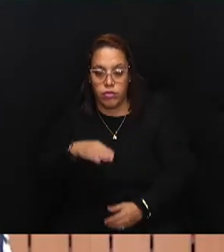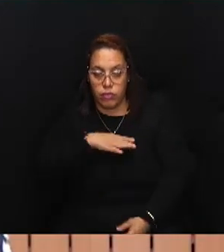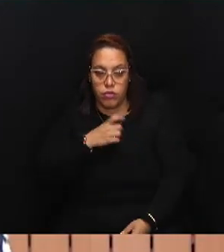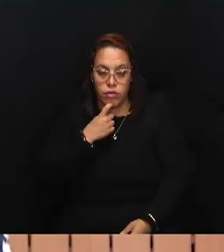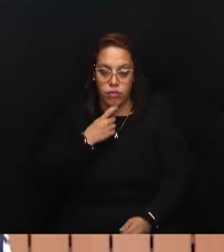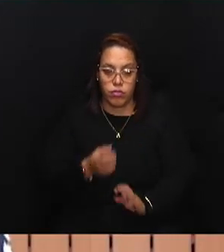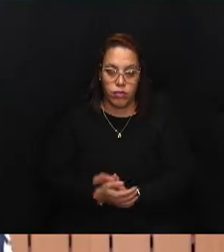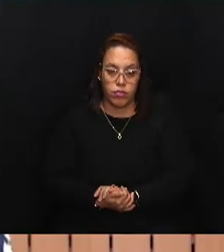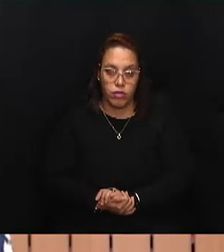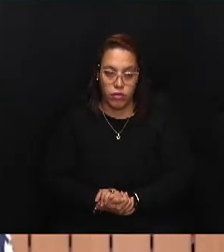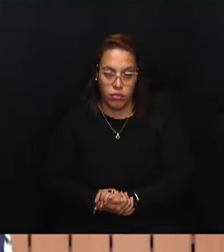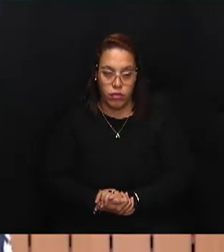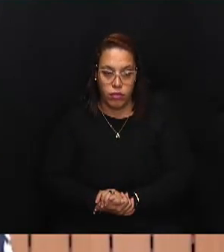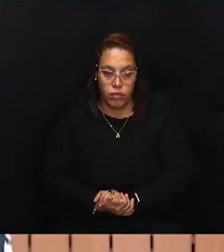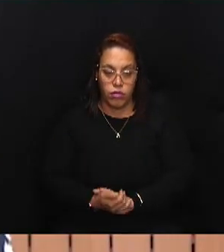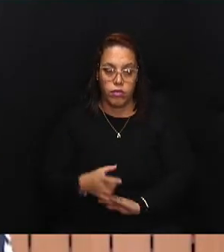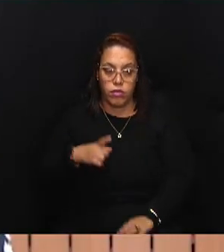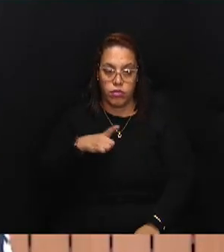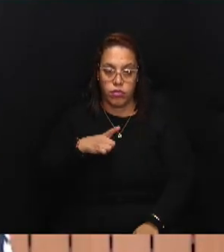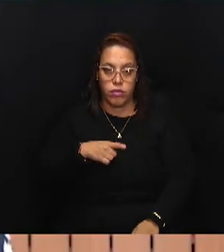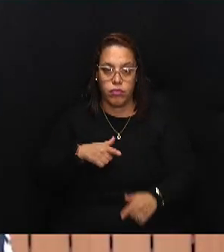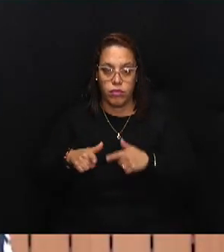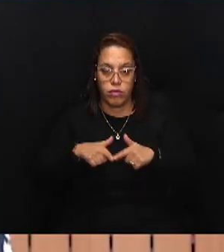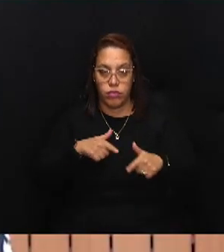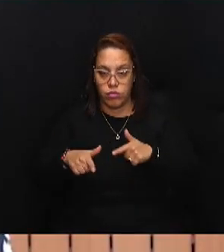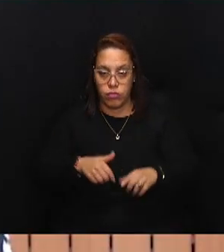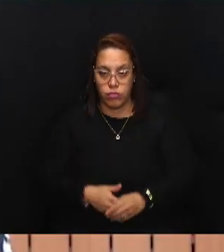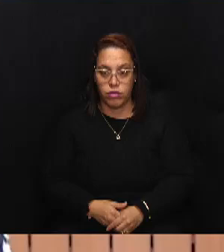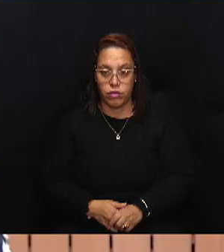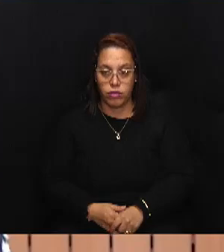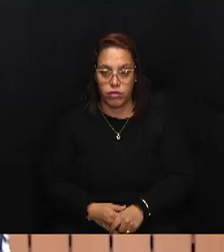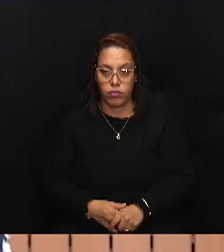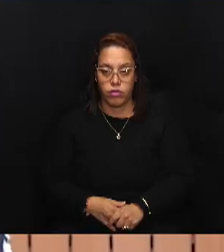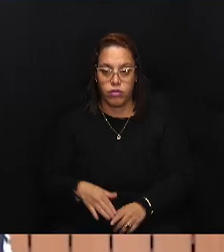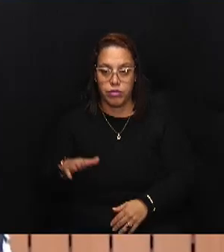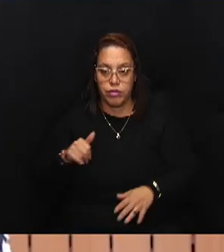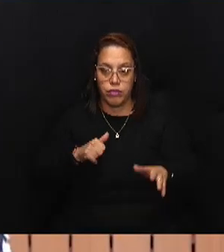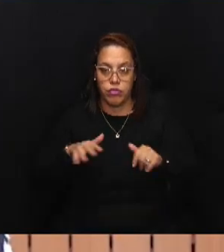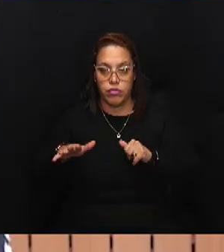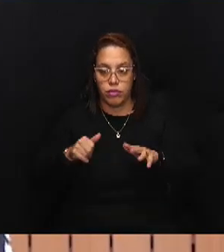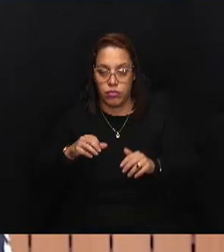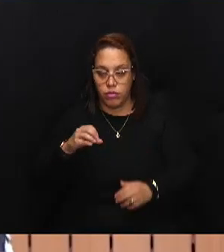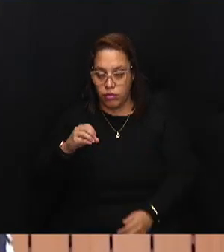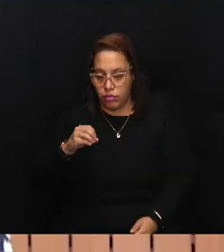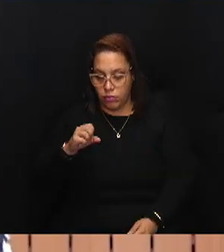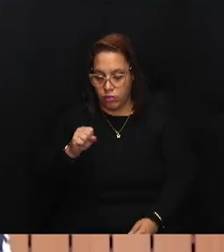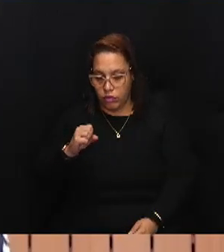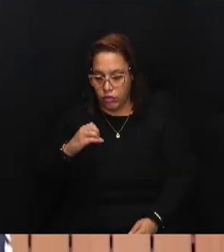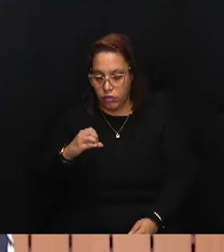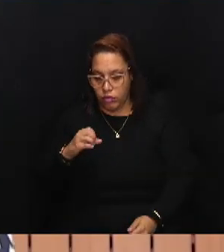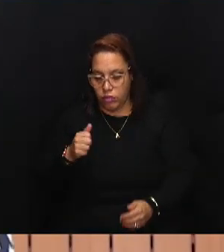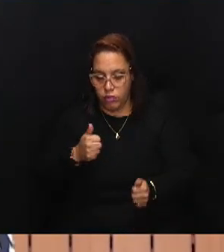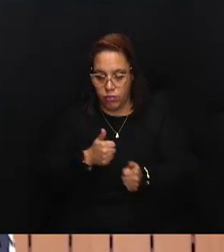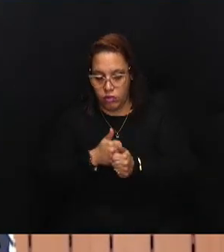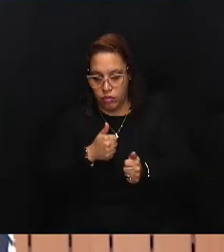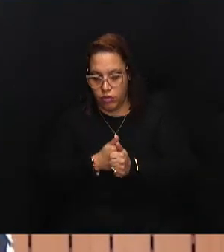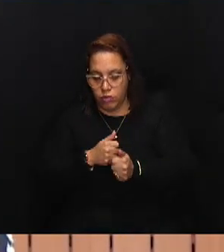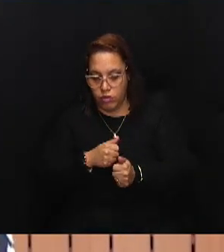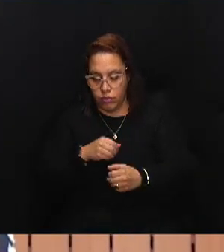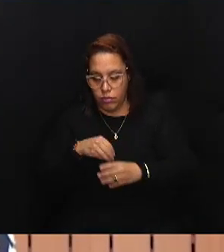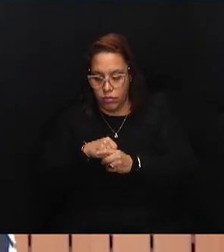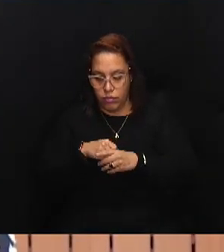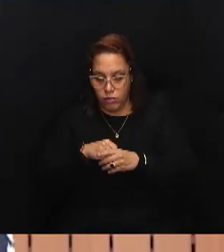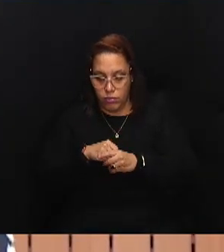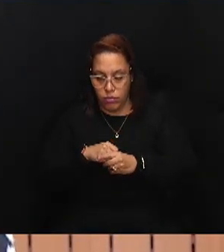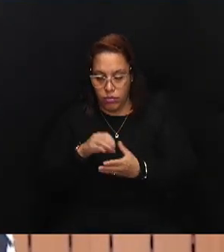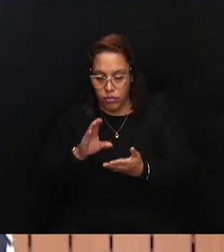município. Nós tivemos que fazer todo um trabalho de chamar as OSCs para chegarem perto do Conselho, estarem inscritas no